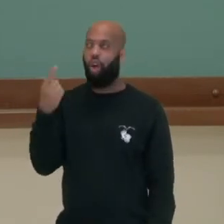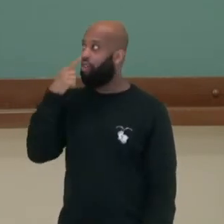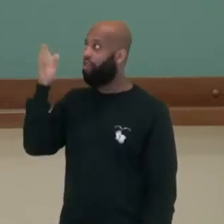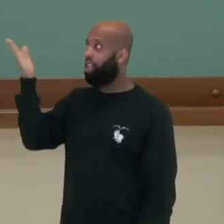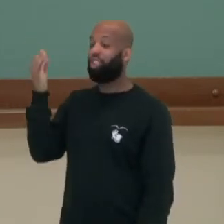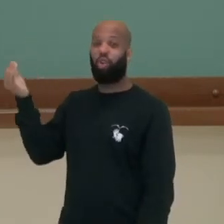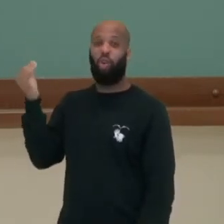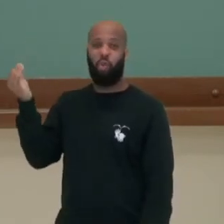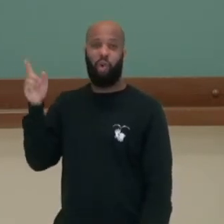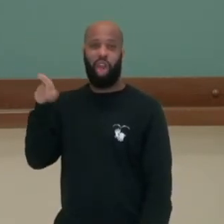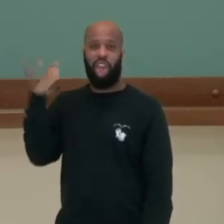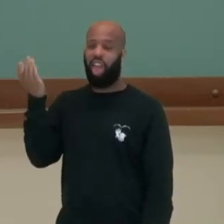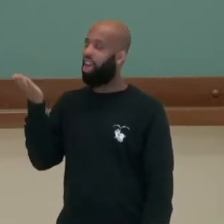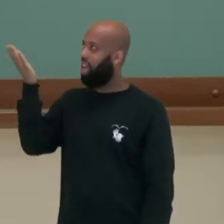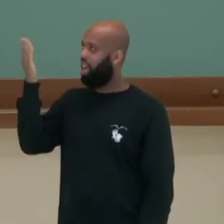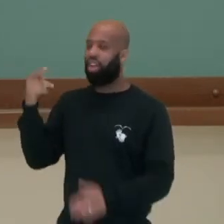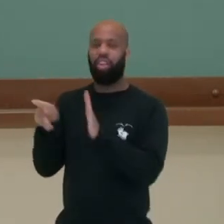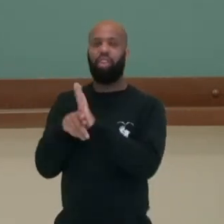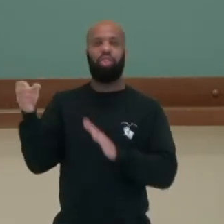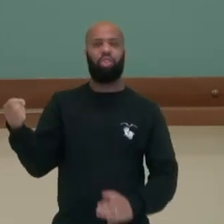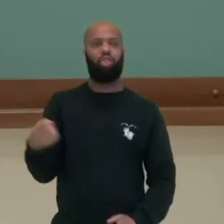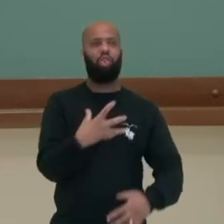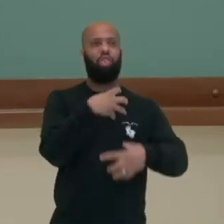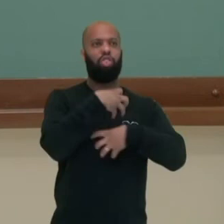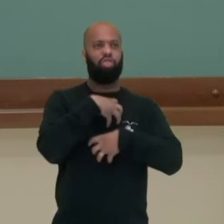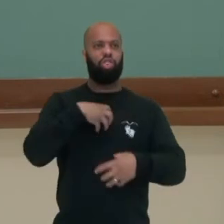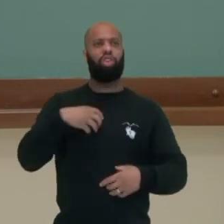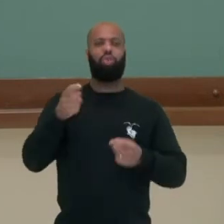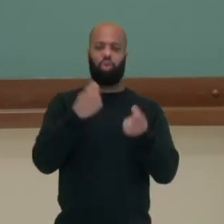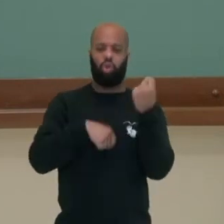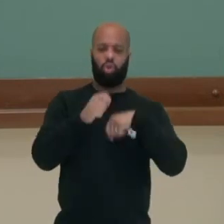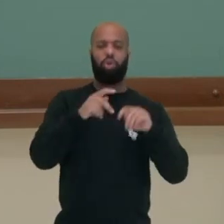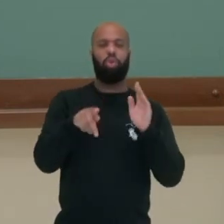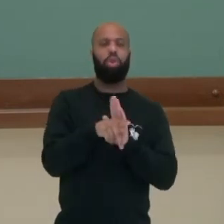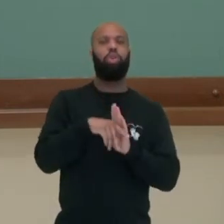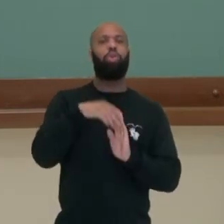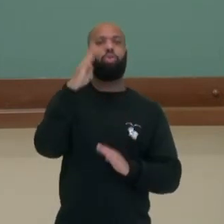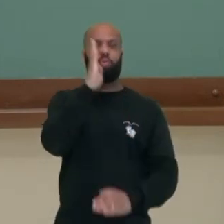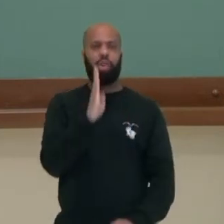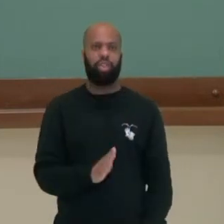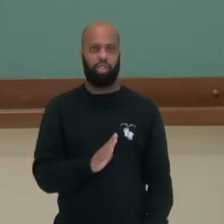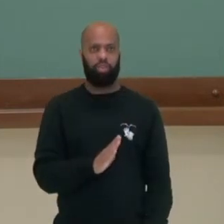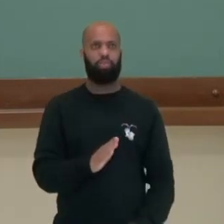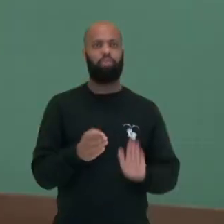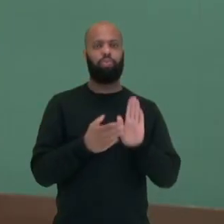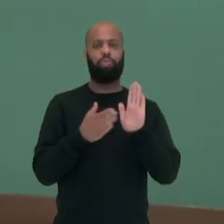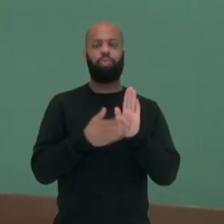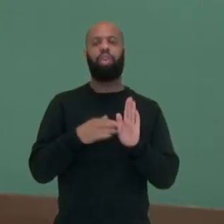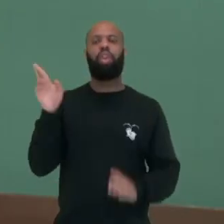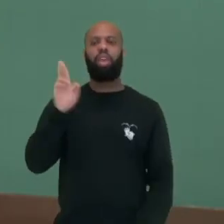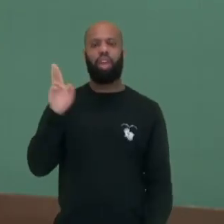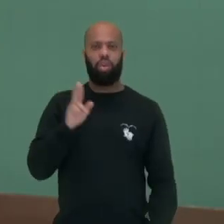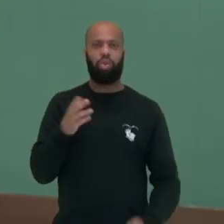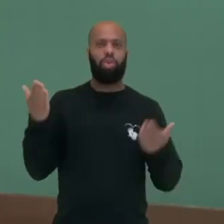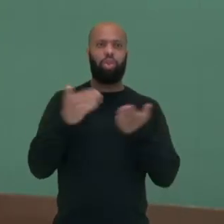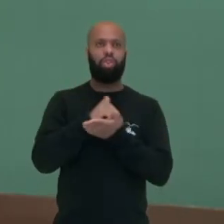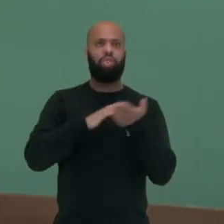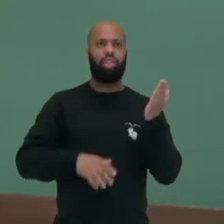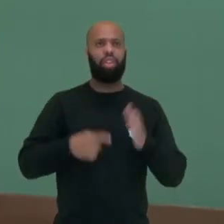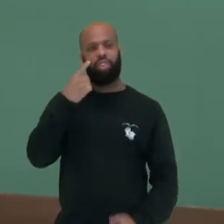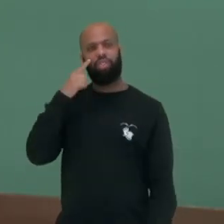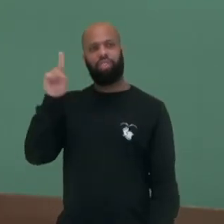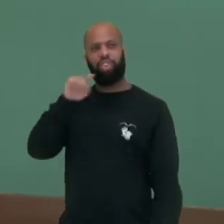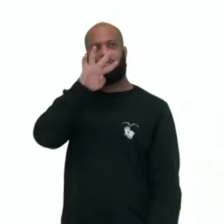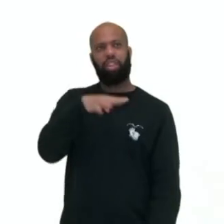R$1 frente e verso, do novo sistema econômico do Brasil, o Plano Real. Exercício para você. Observe